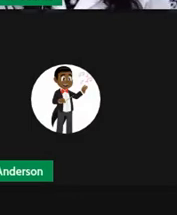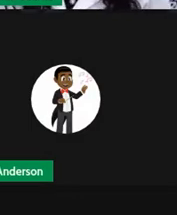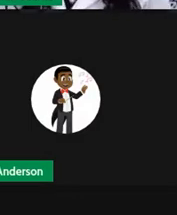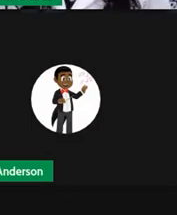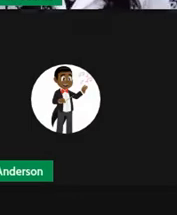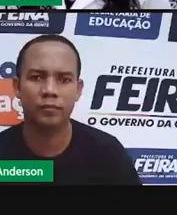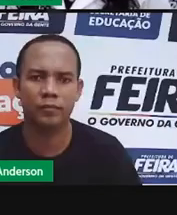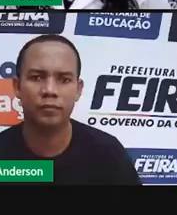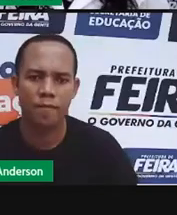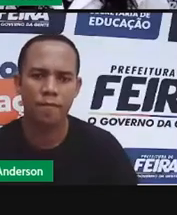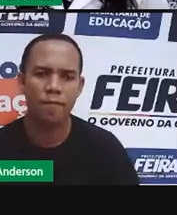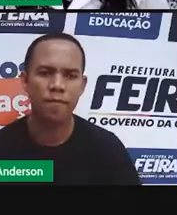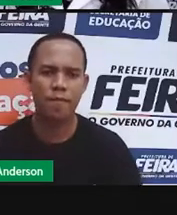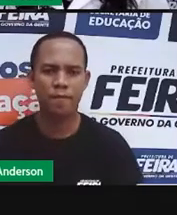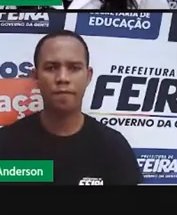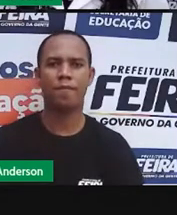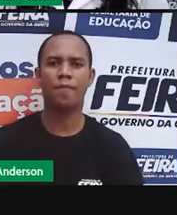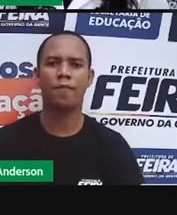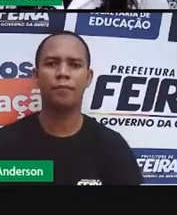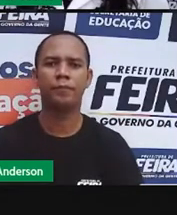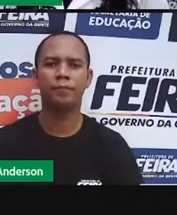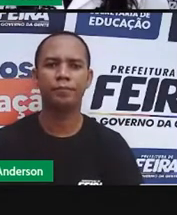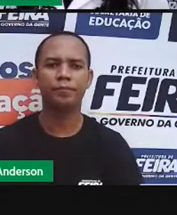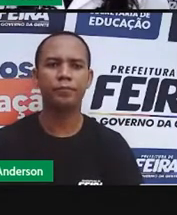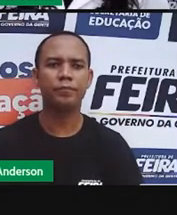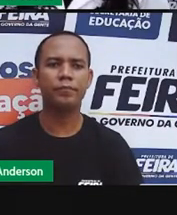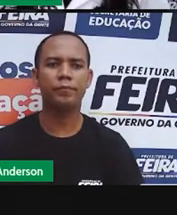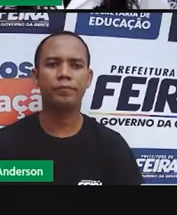Peteca, cabo de guerra,